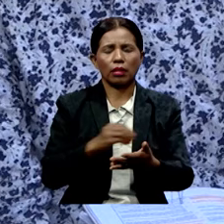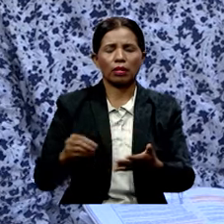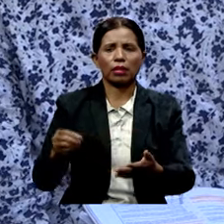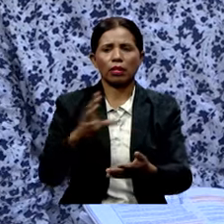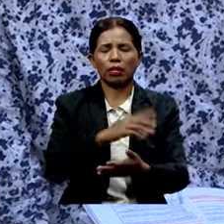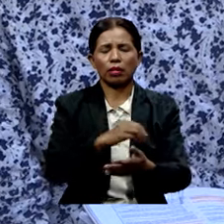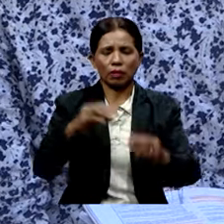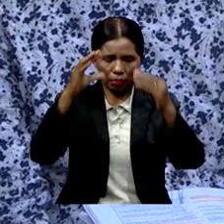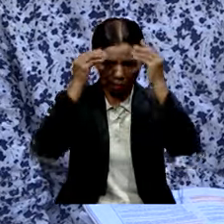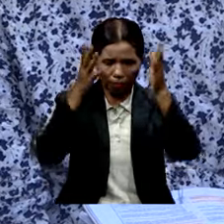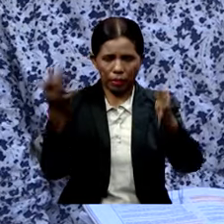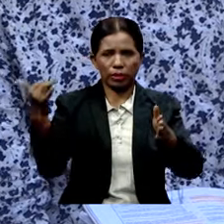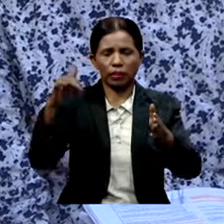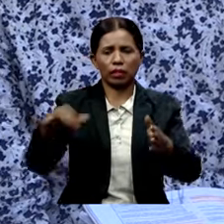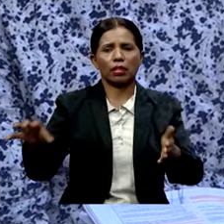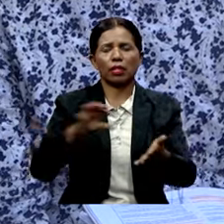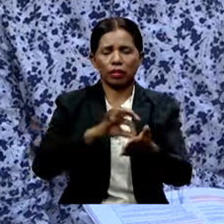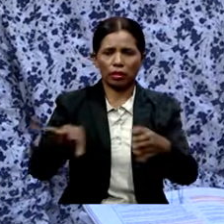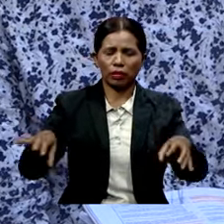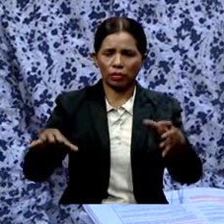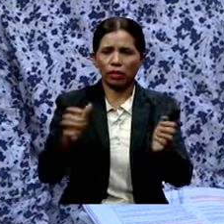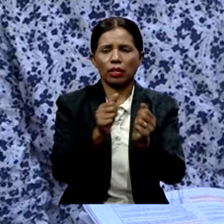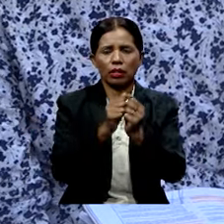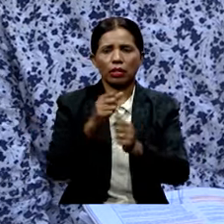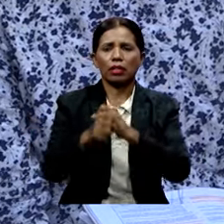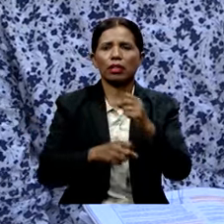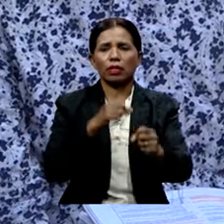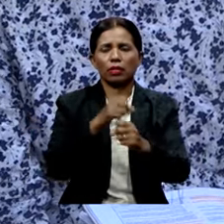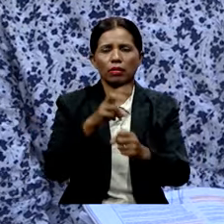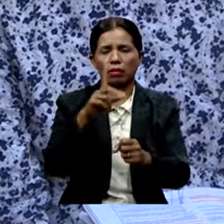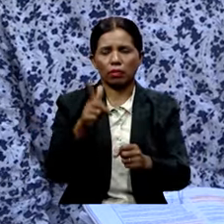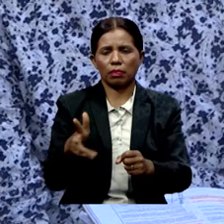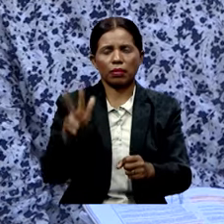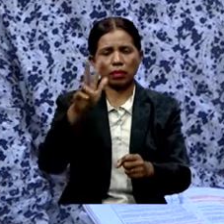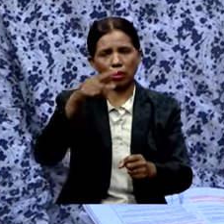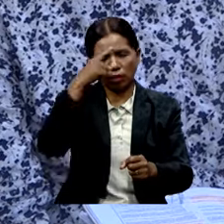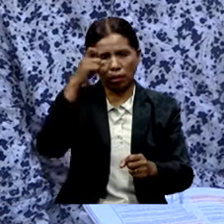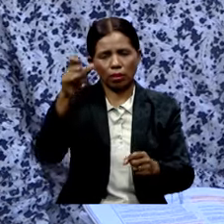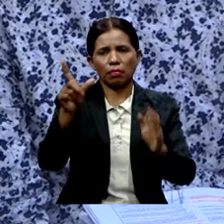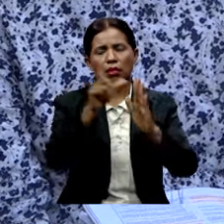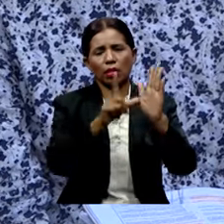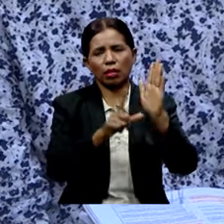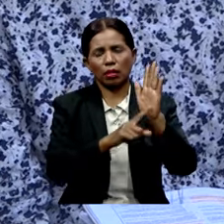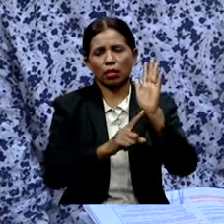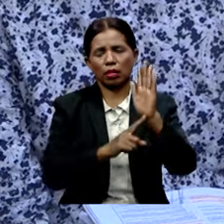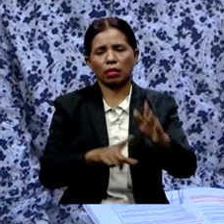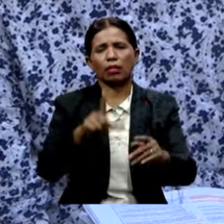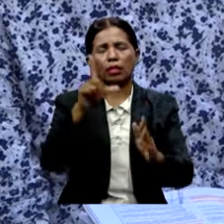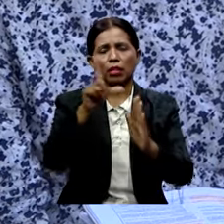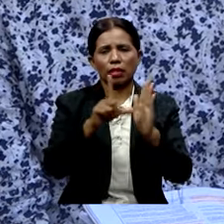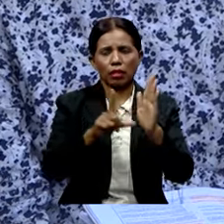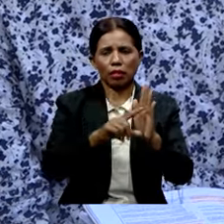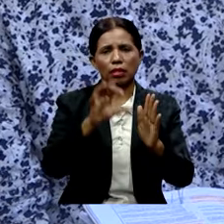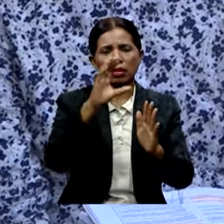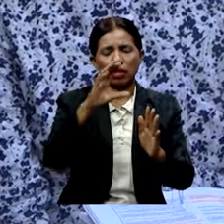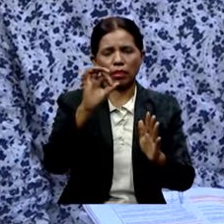automaticamente va professores contratado e atinan de un rua ronolo resintolo tamba lei função pública la permite ami